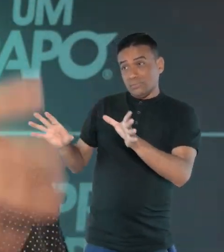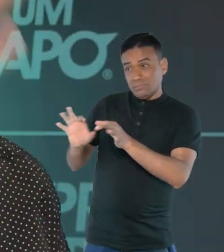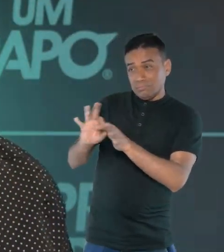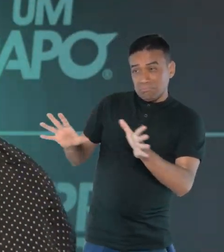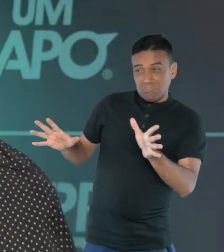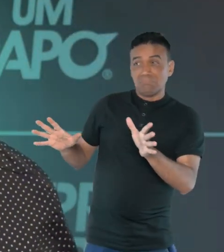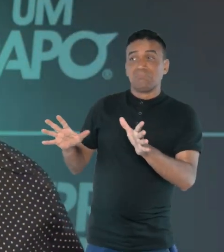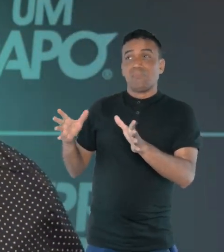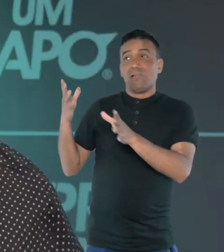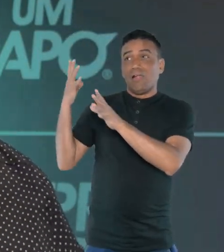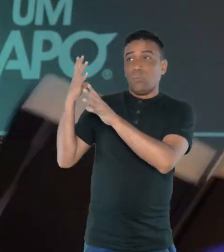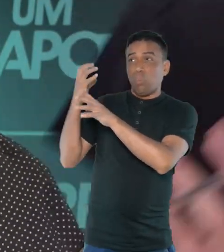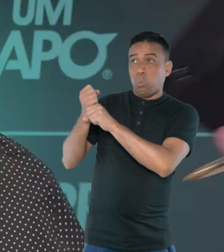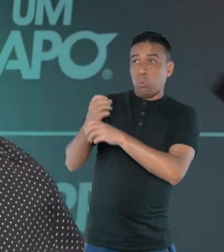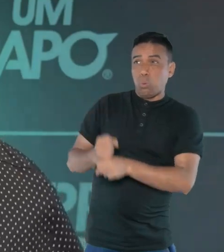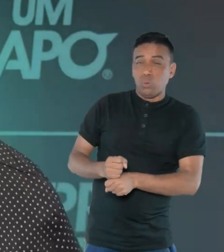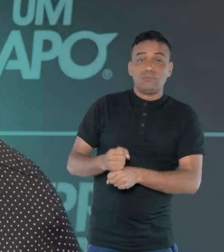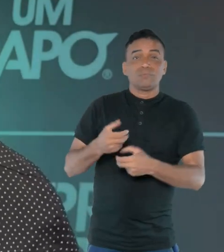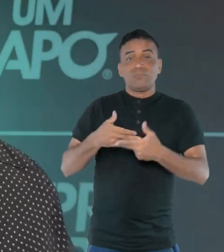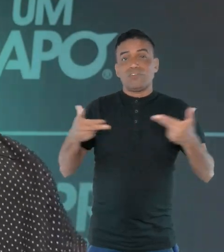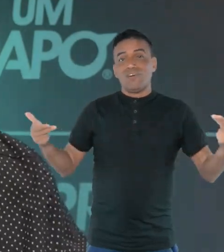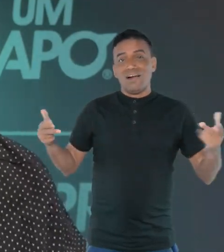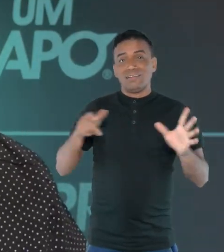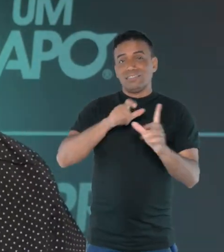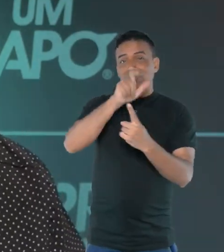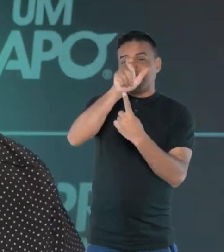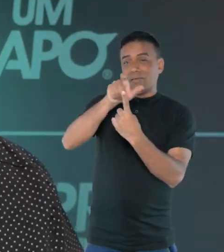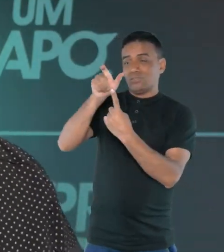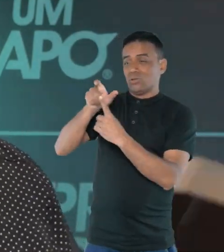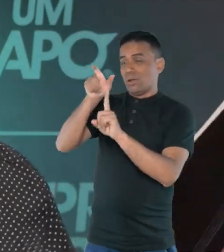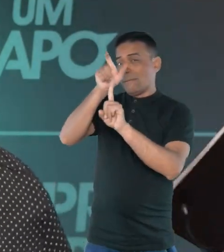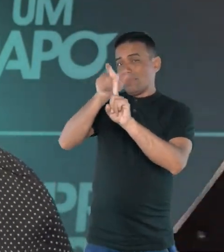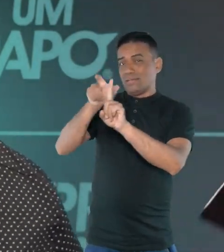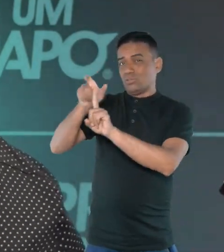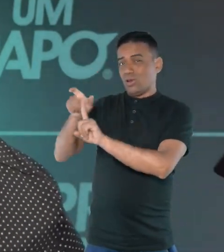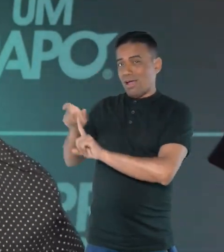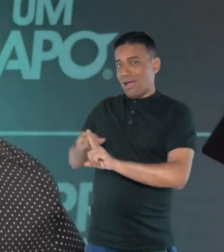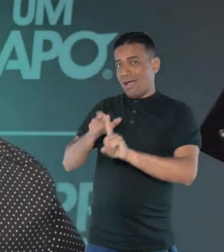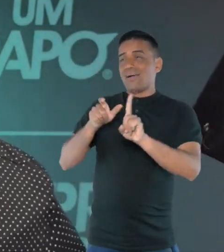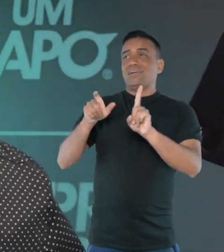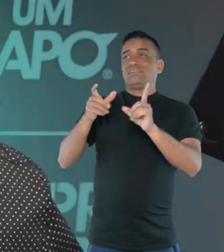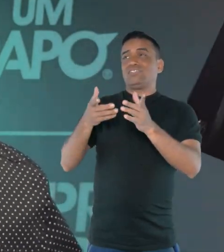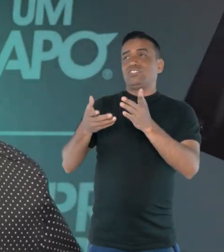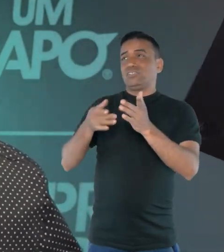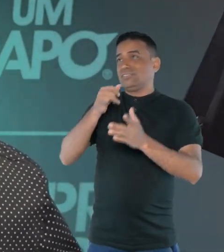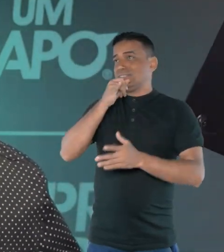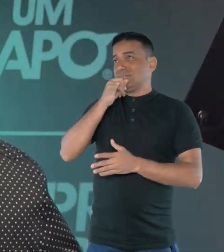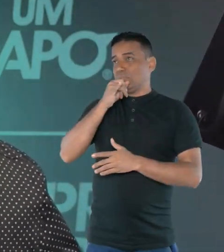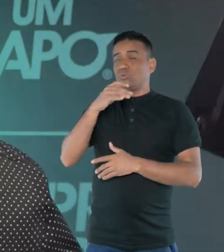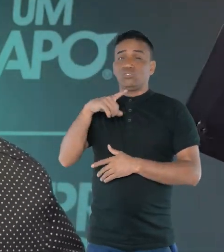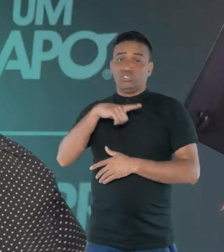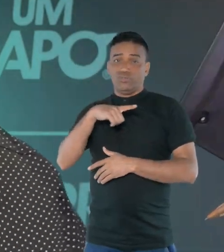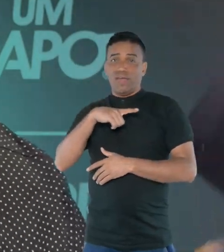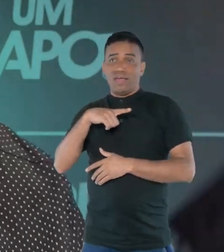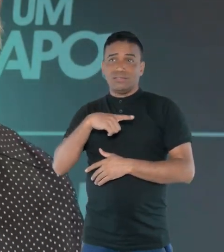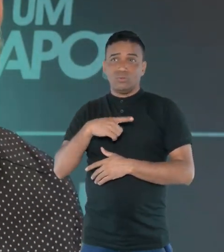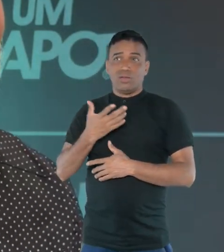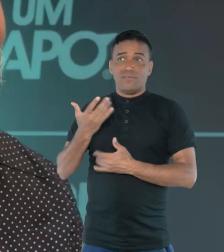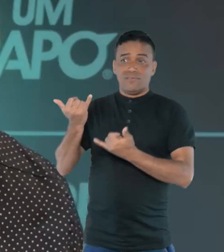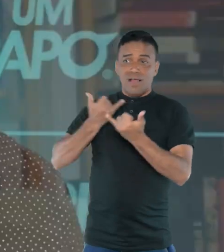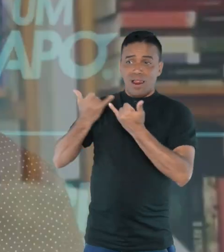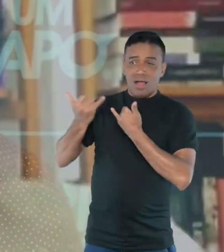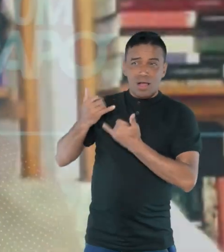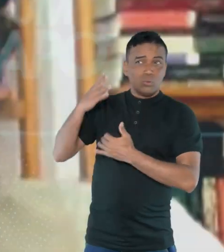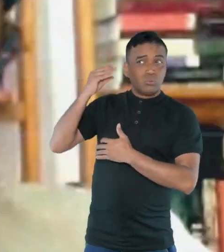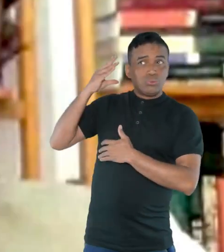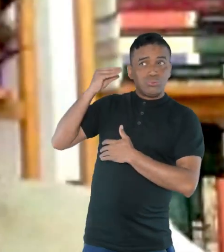na soma, como se essas muitas vozes que você traz aqui também tivessem soprando para você o que